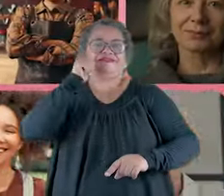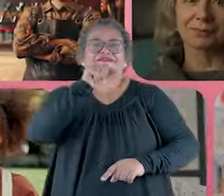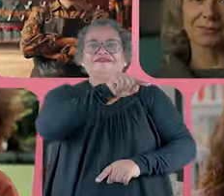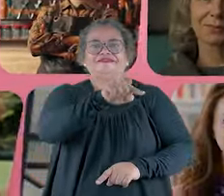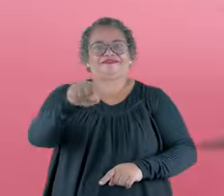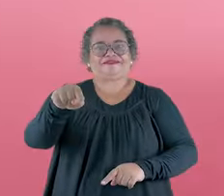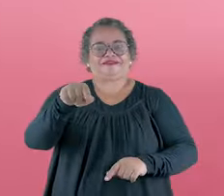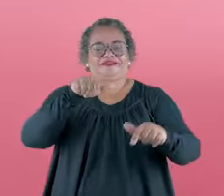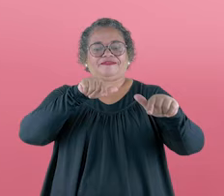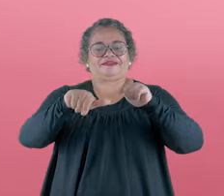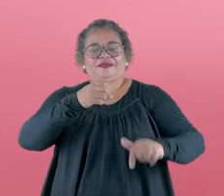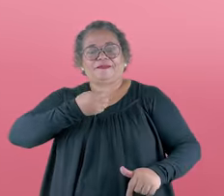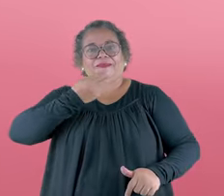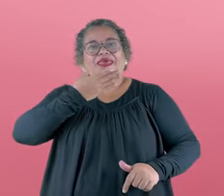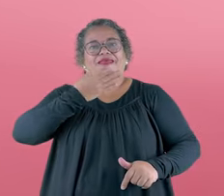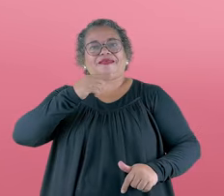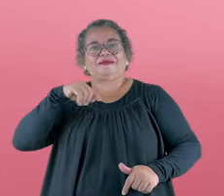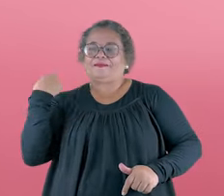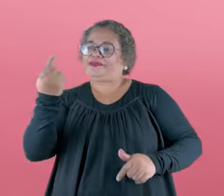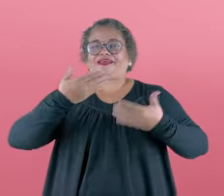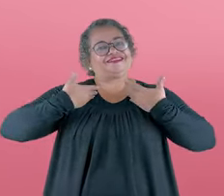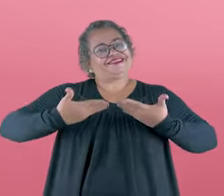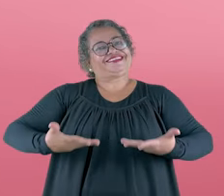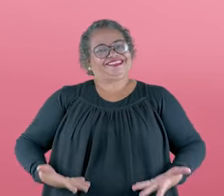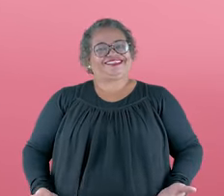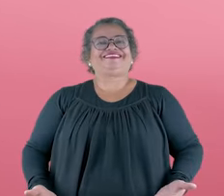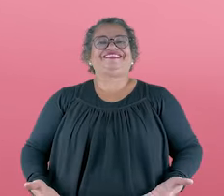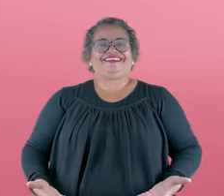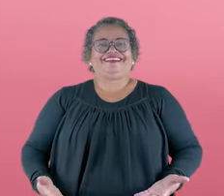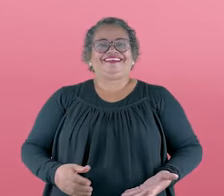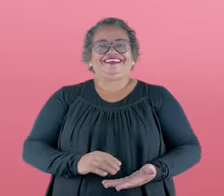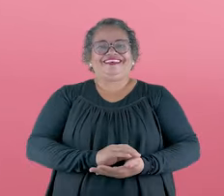de Uberlândia. Fazer mais por elas. Fazer bem para elas.